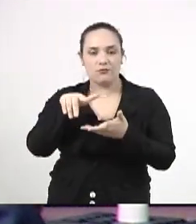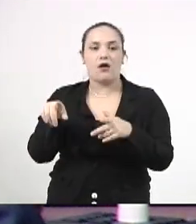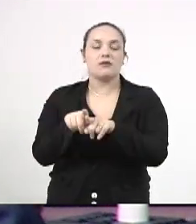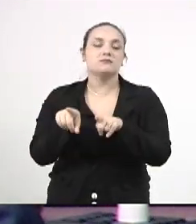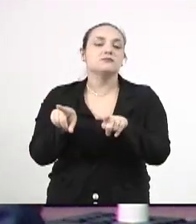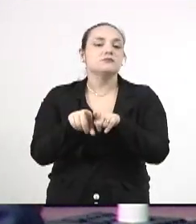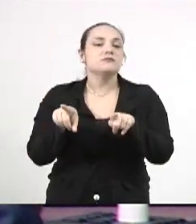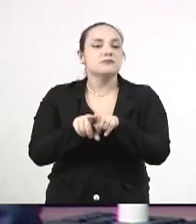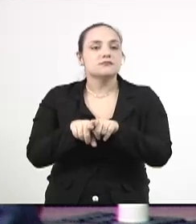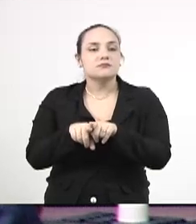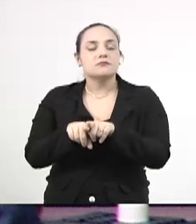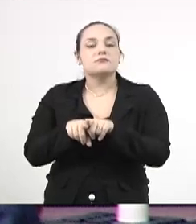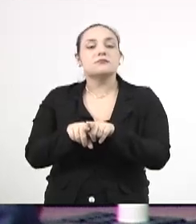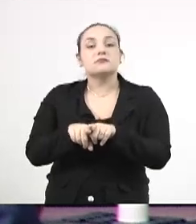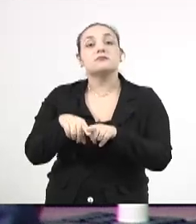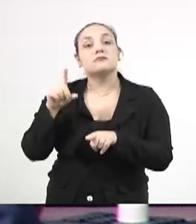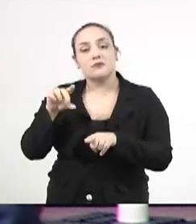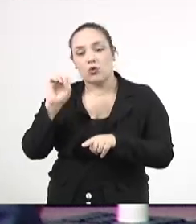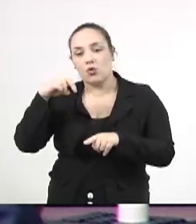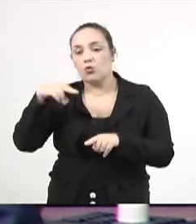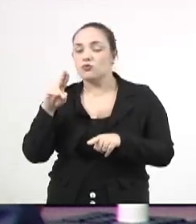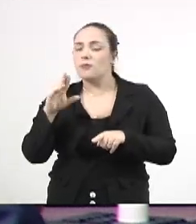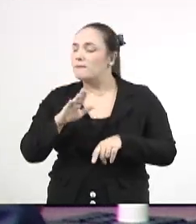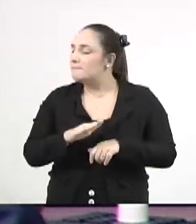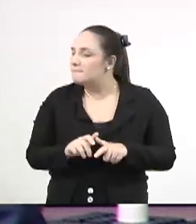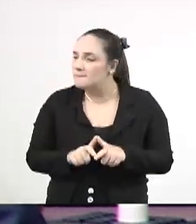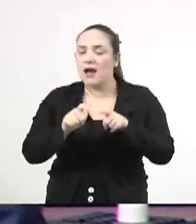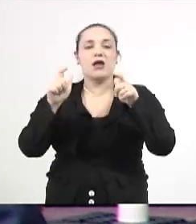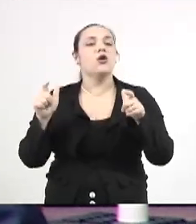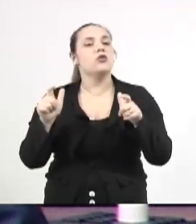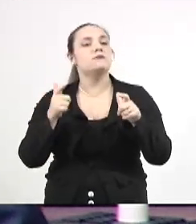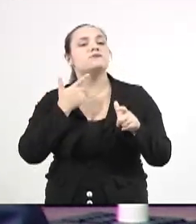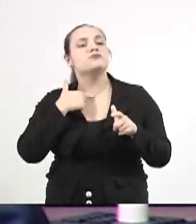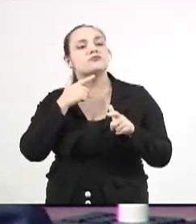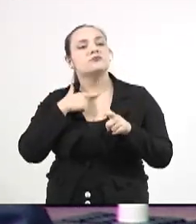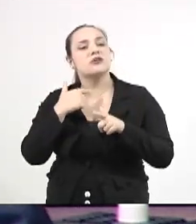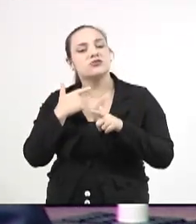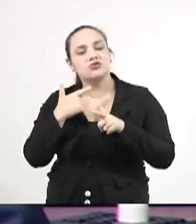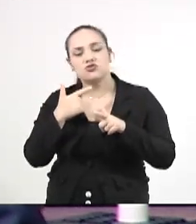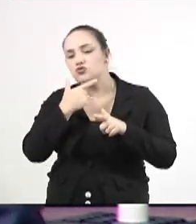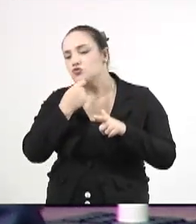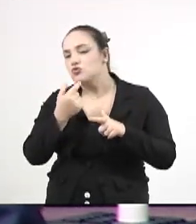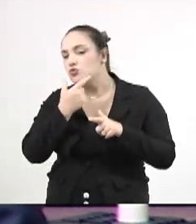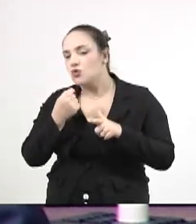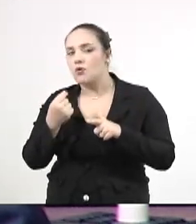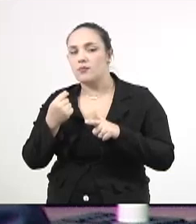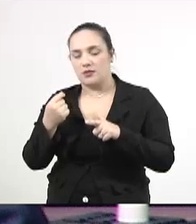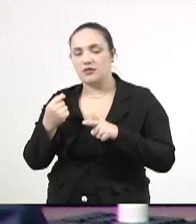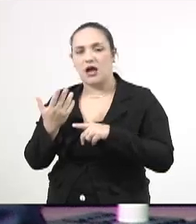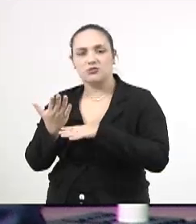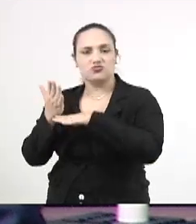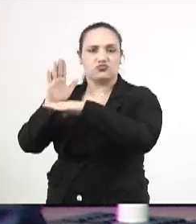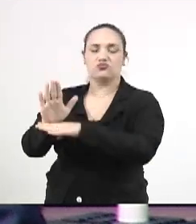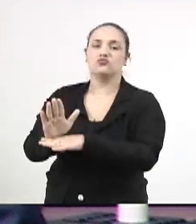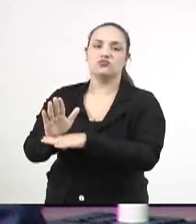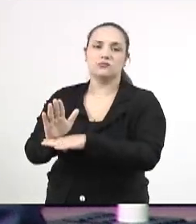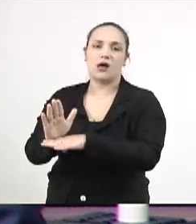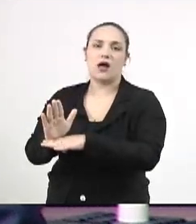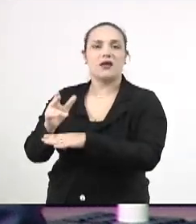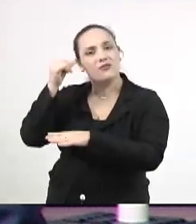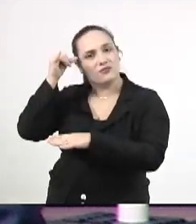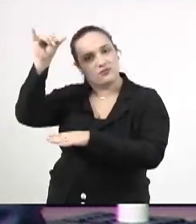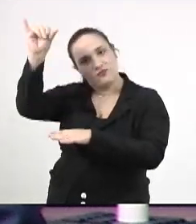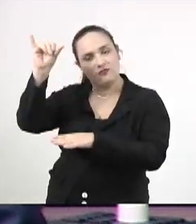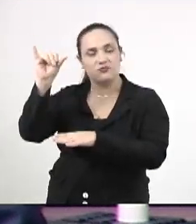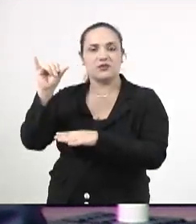maior iniciativa mundial voltada para o envolvimento dos homens com a temática da violência contra